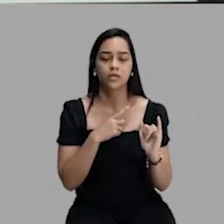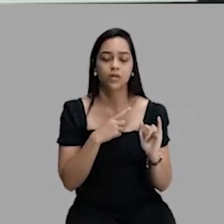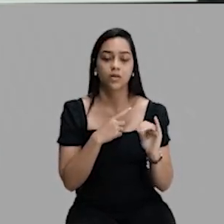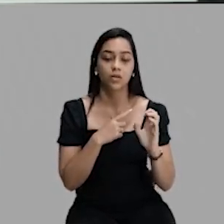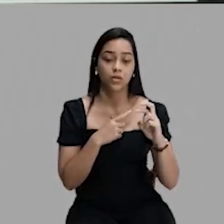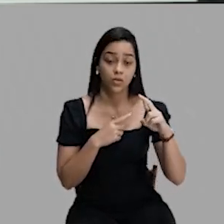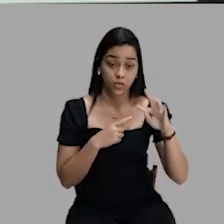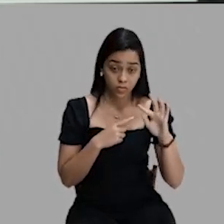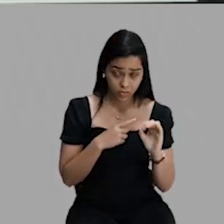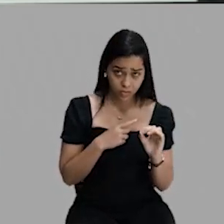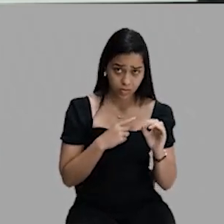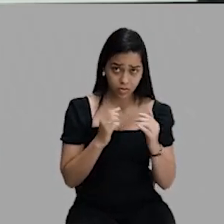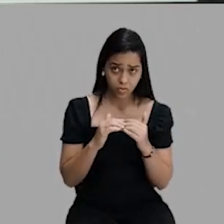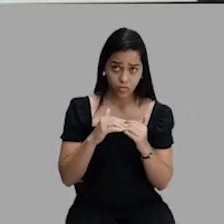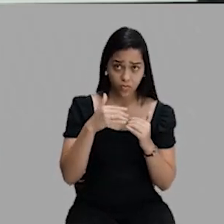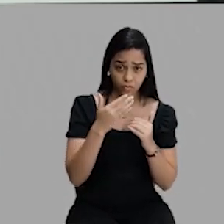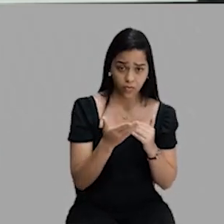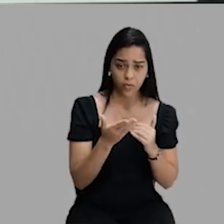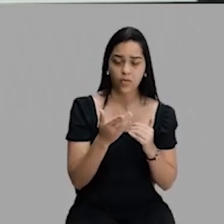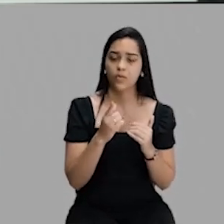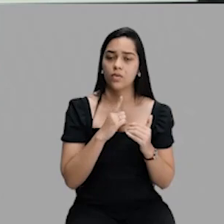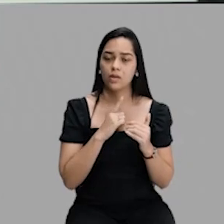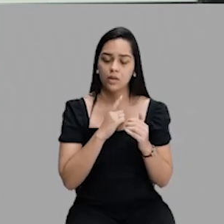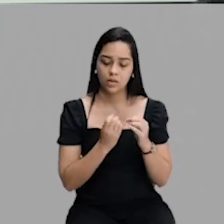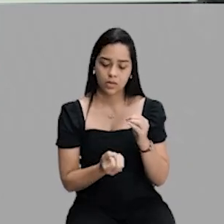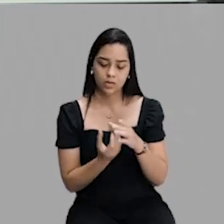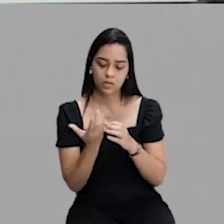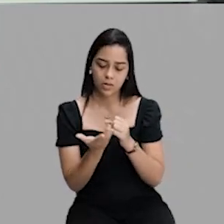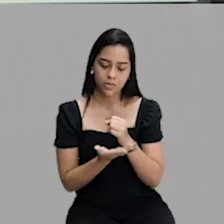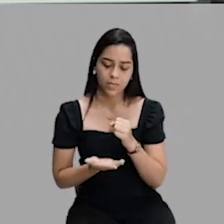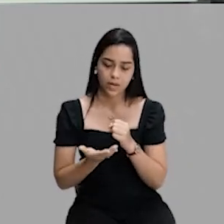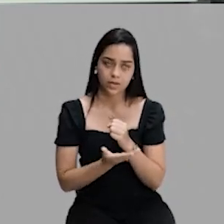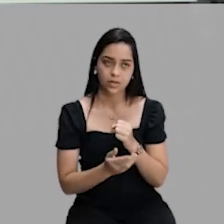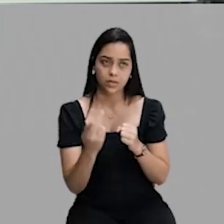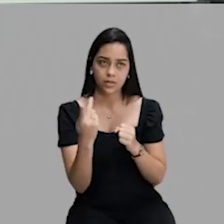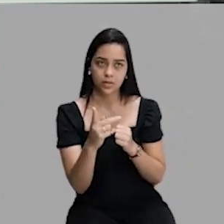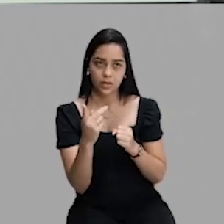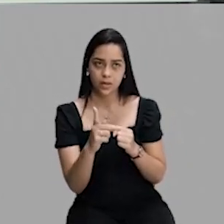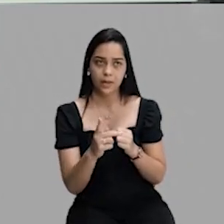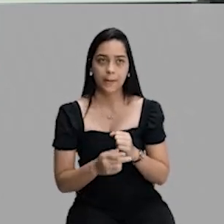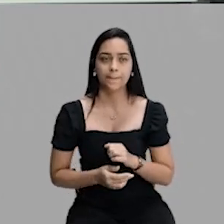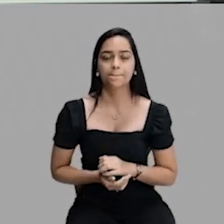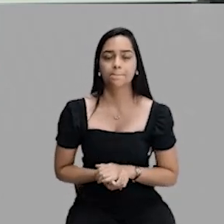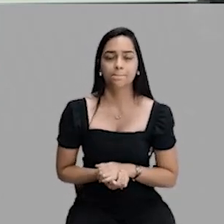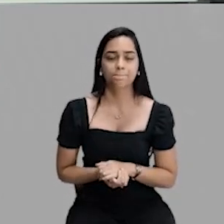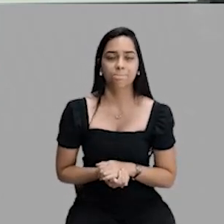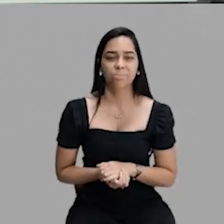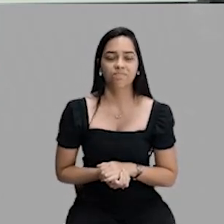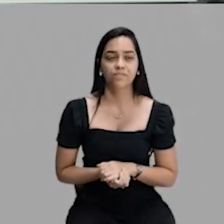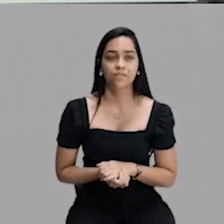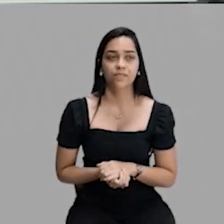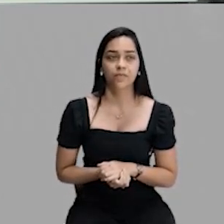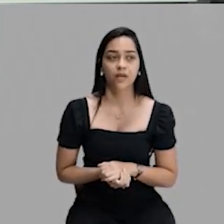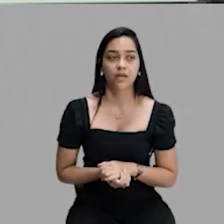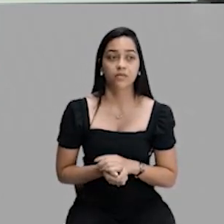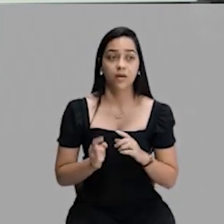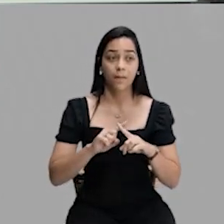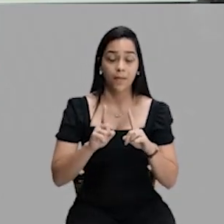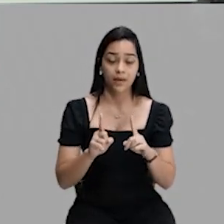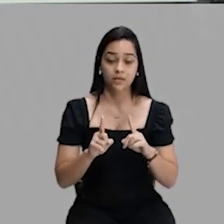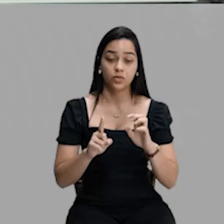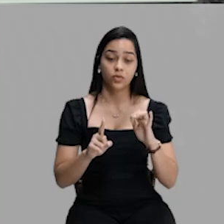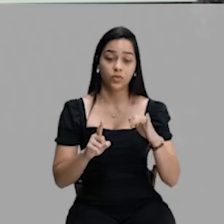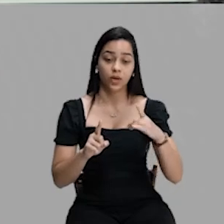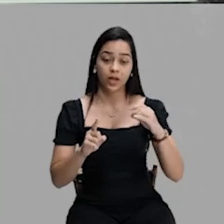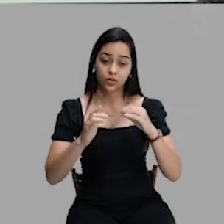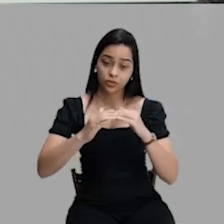centro, né, fora da origem. Está aqui minha origem, meu centro está aqui, ó, certo? Mas o